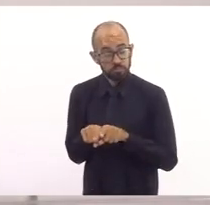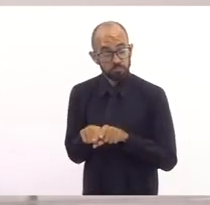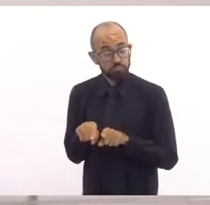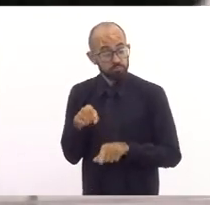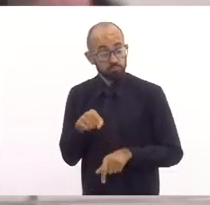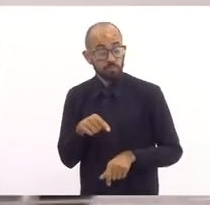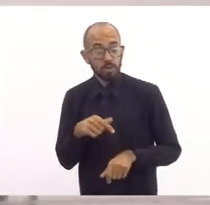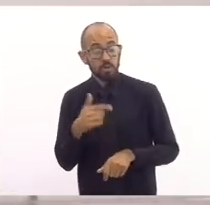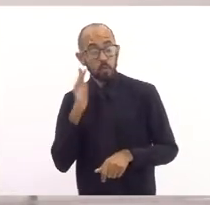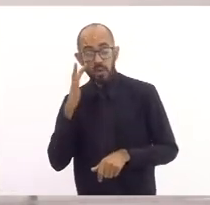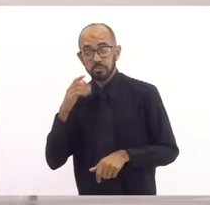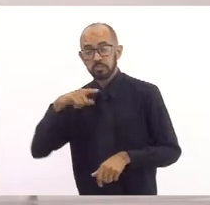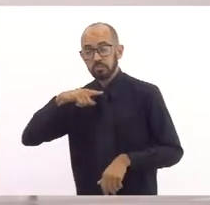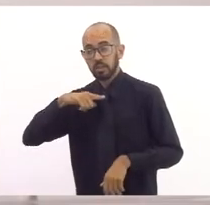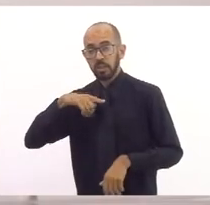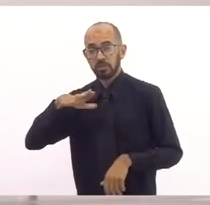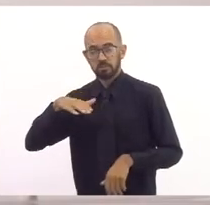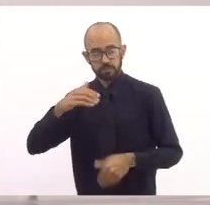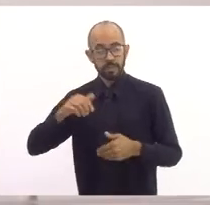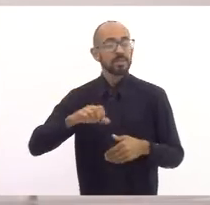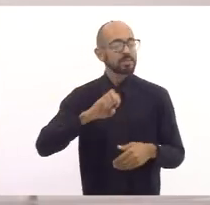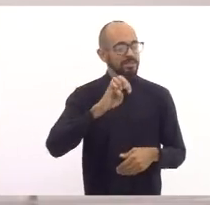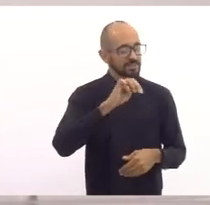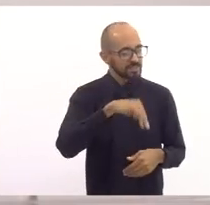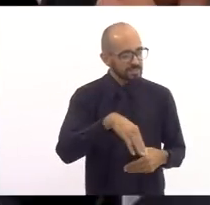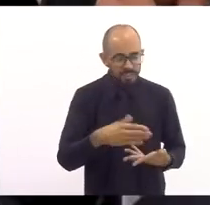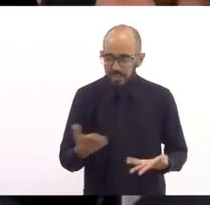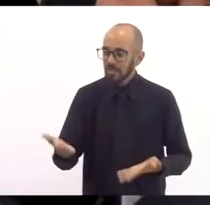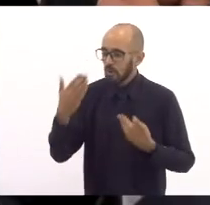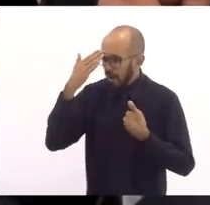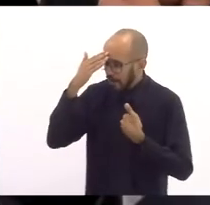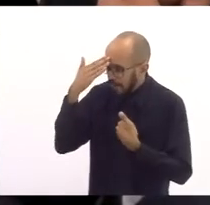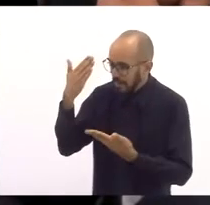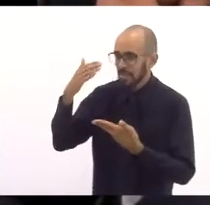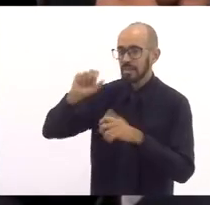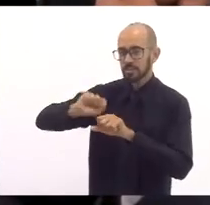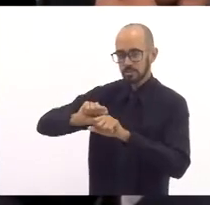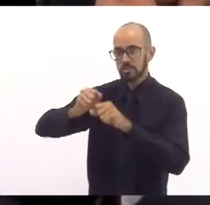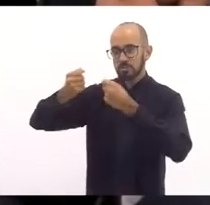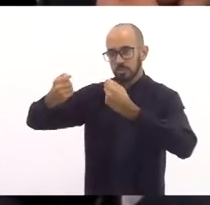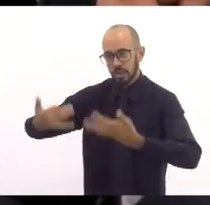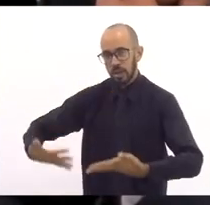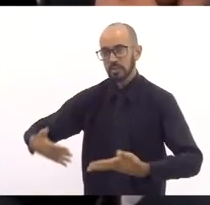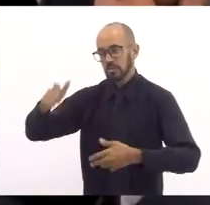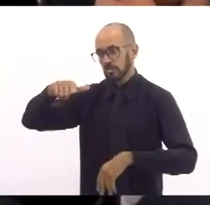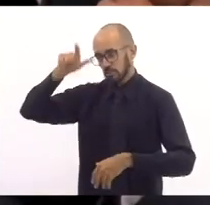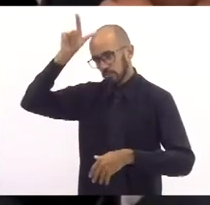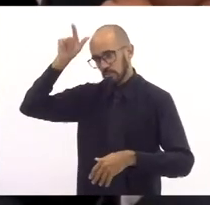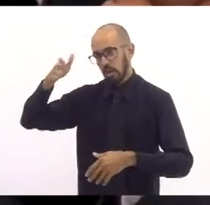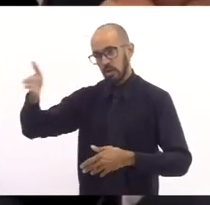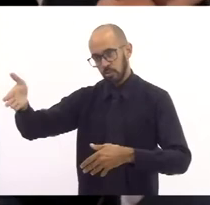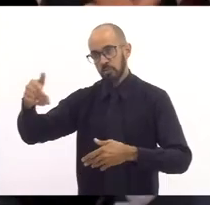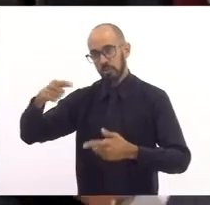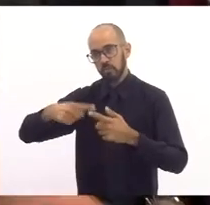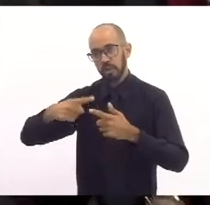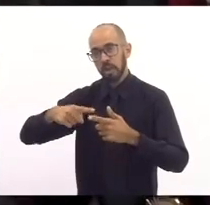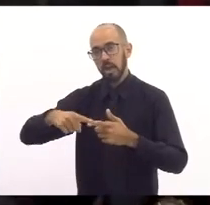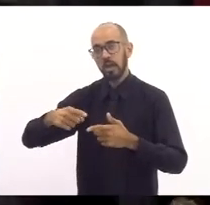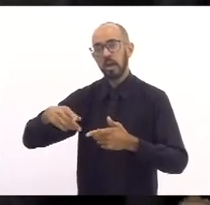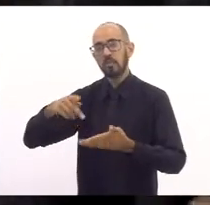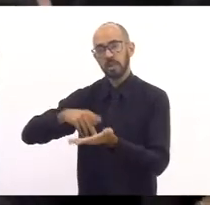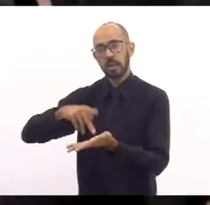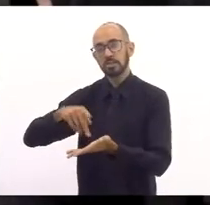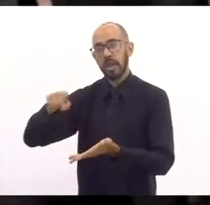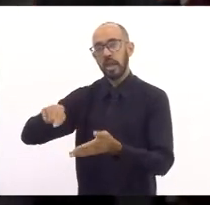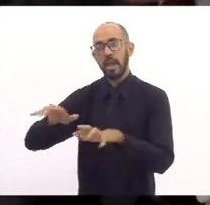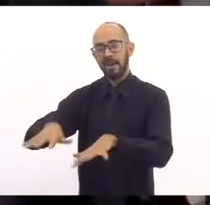Okay. Exato. Eu agradeço o esclarecimento. Respondeu. Deputado. E de fato, é exatamente